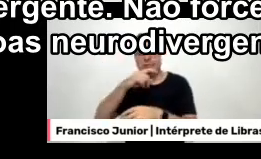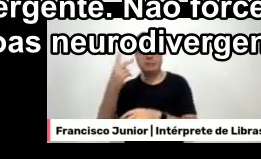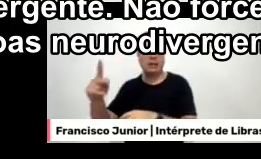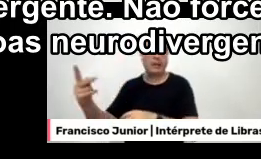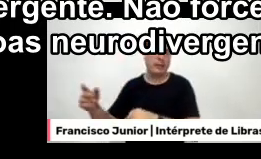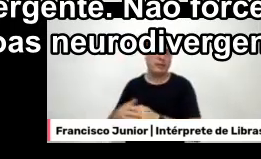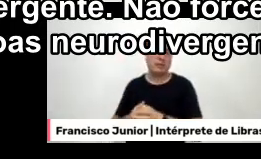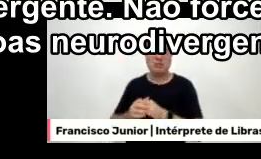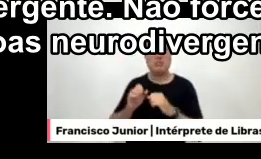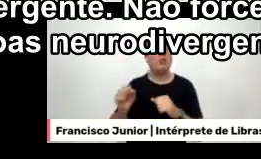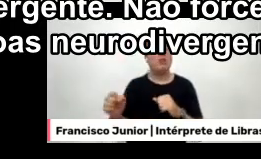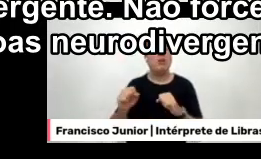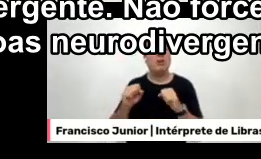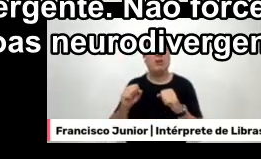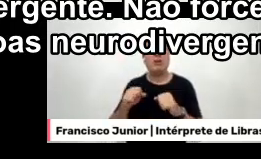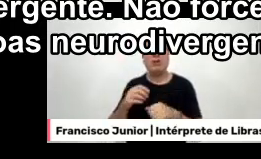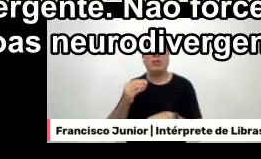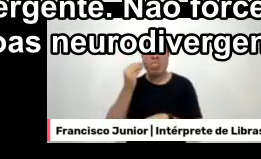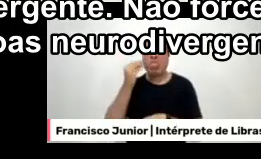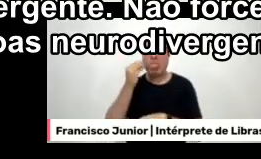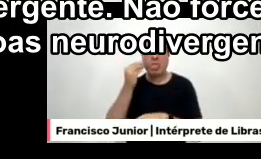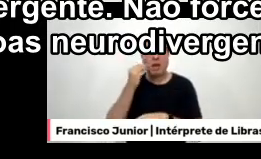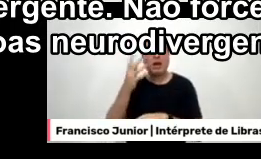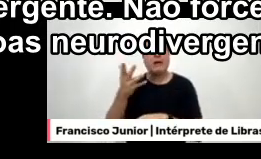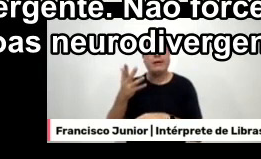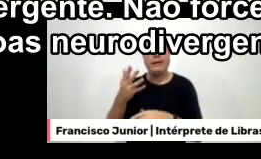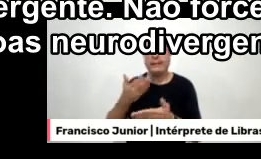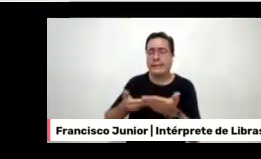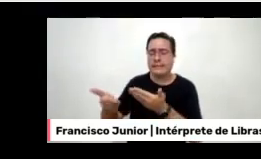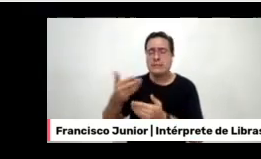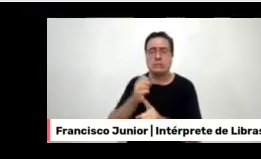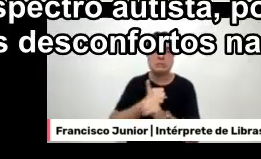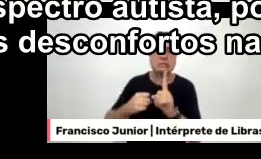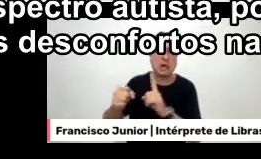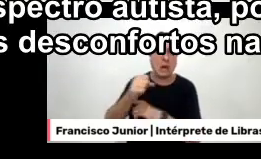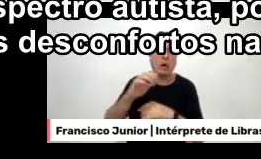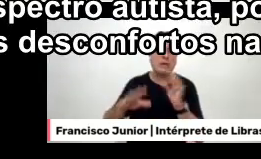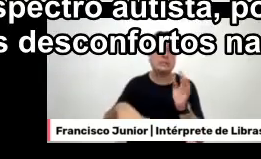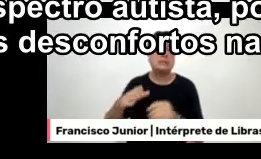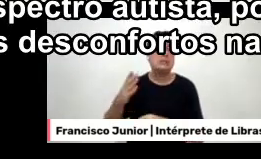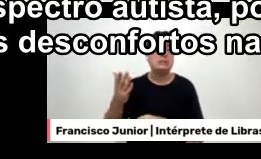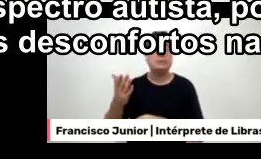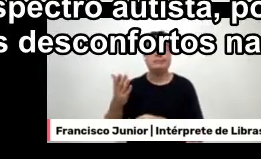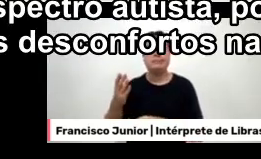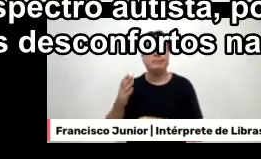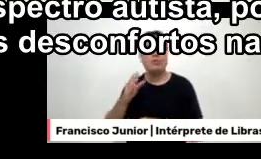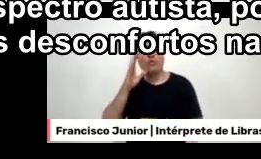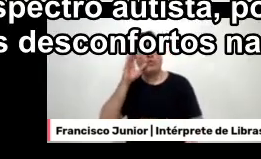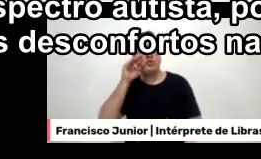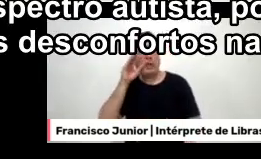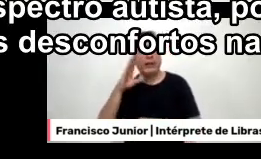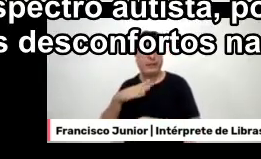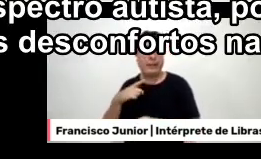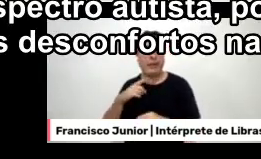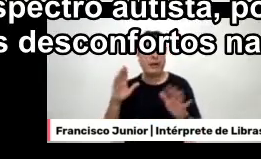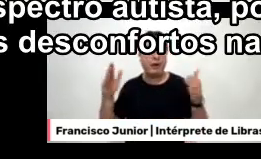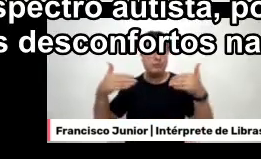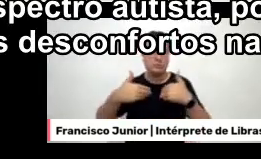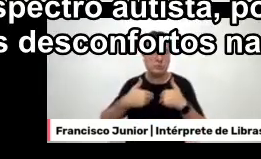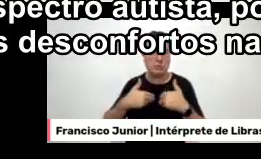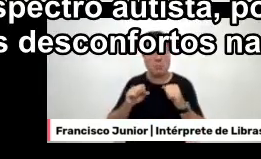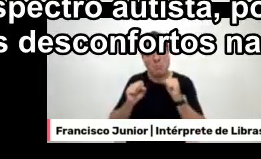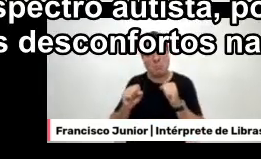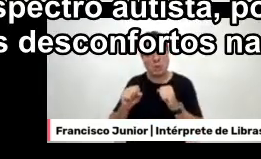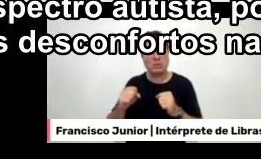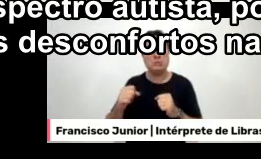sociais. Algumas pessoas neurodivergentes, como colaboradores com transtorno do espectro autista, por exemplo, podem sentir